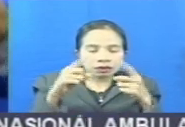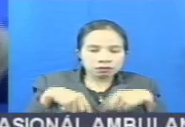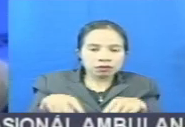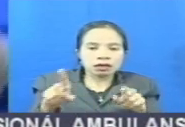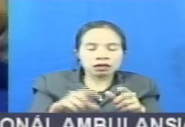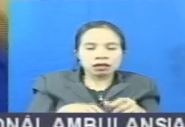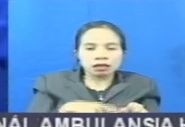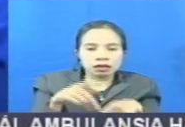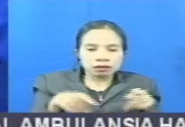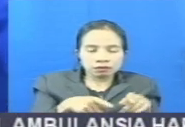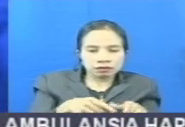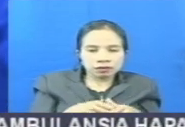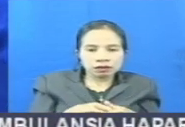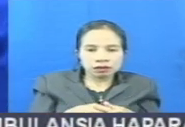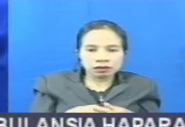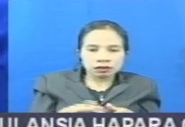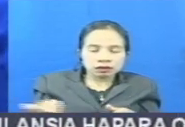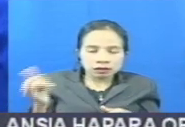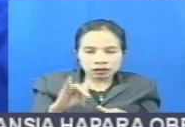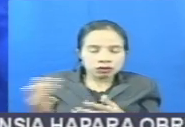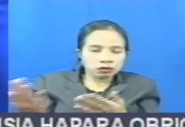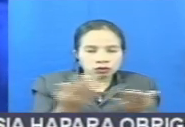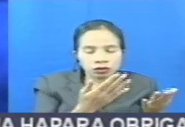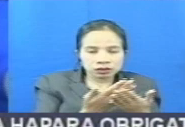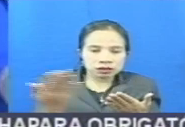mas confirma que atac ser lori sasan